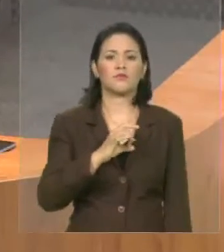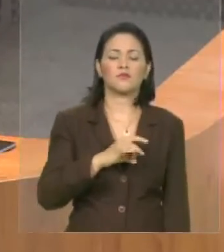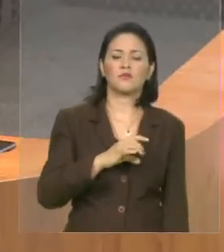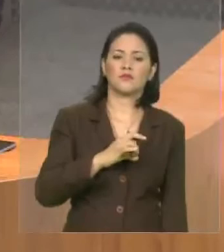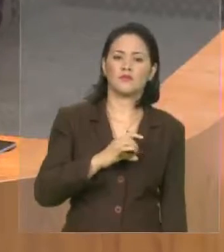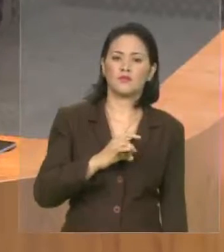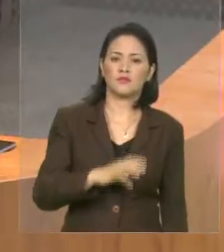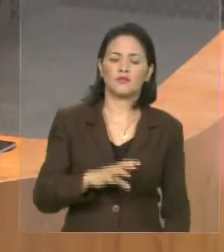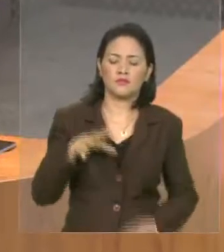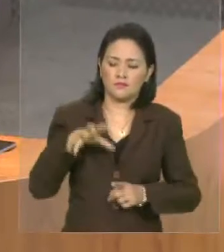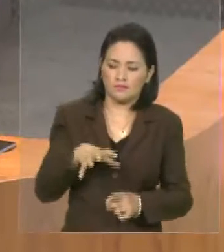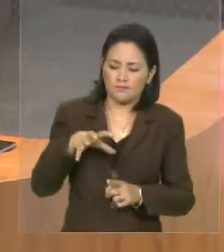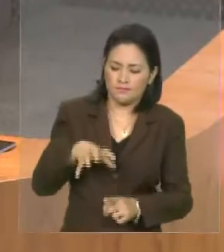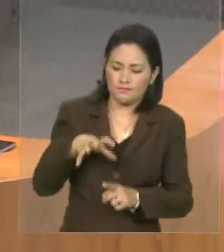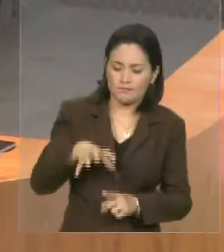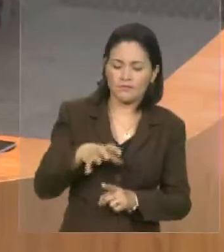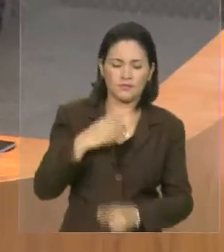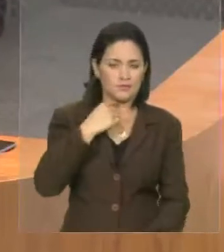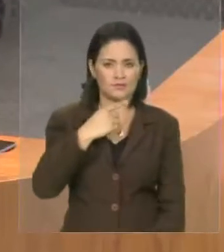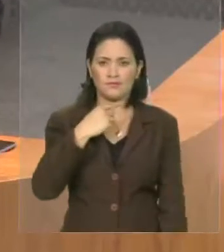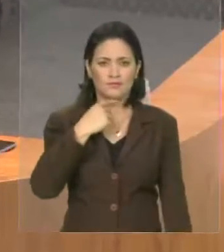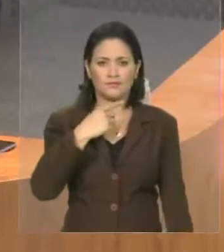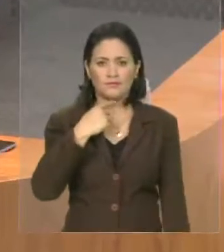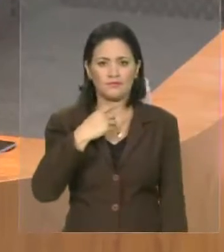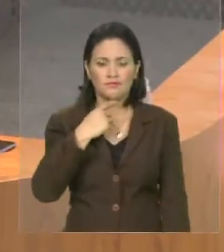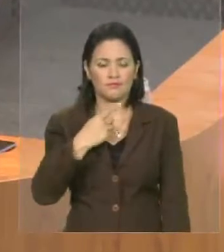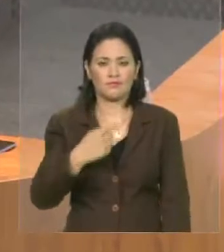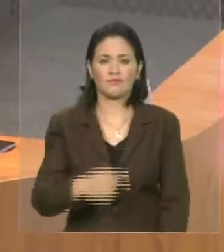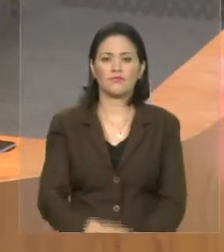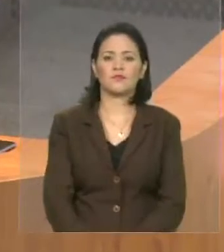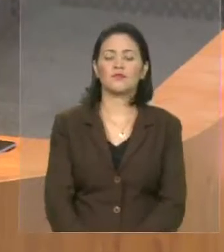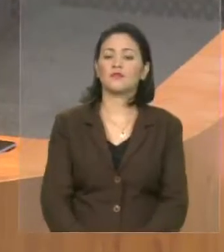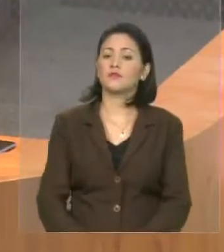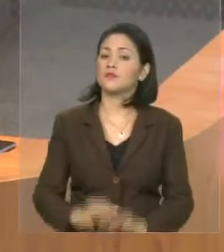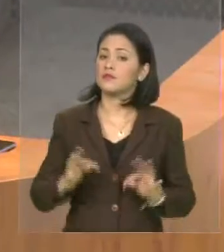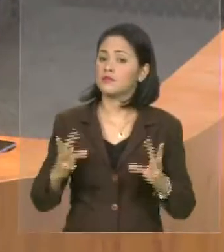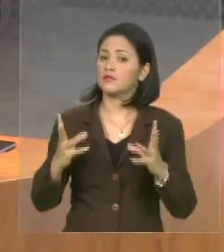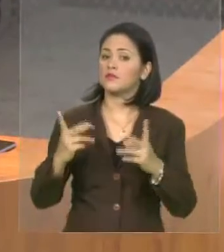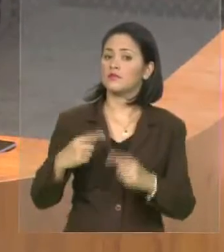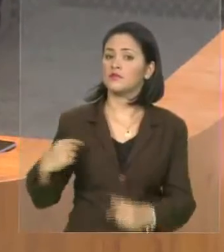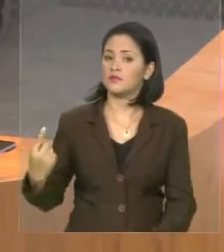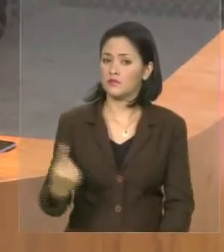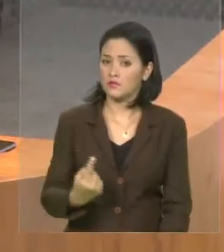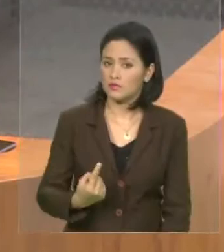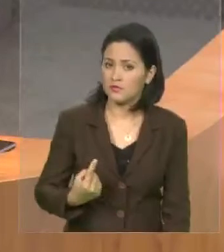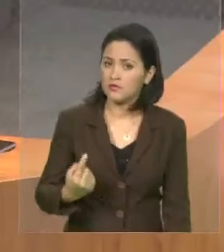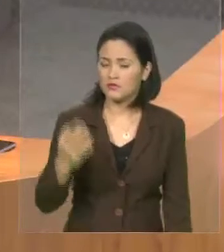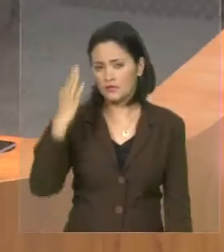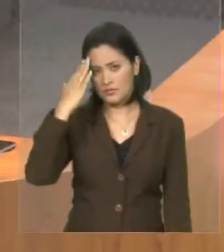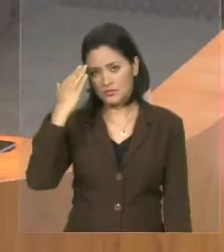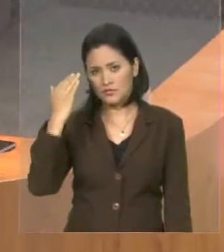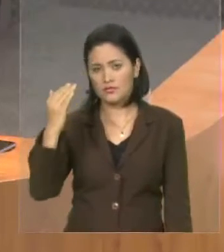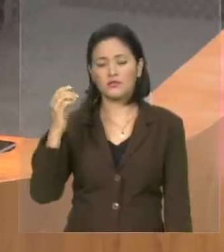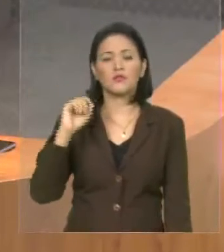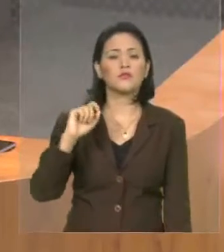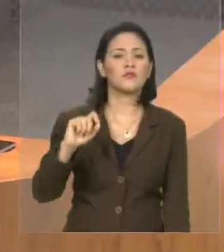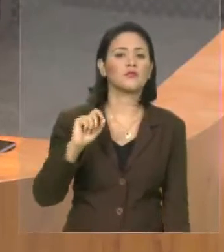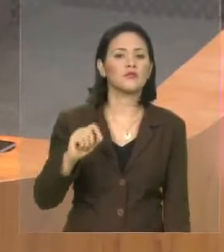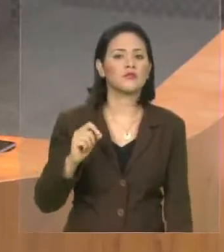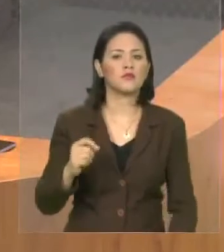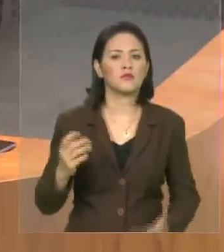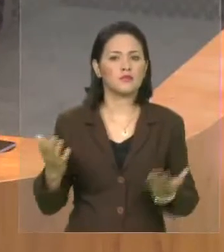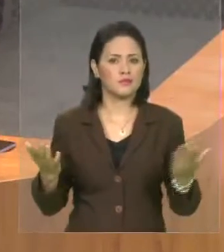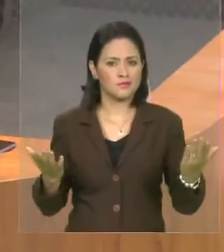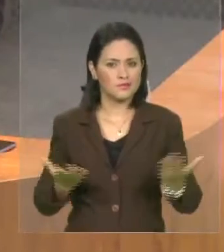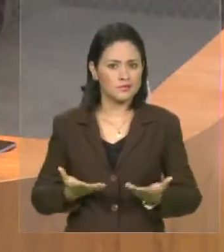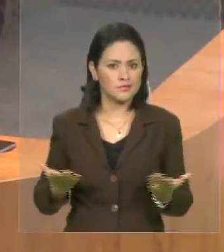nos amedrontem. A gente sabe, todos nós sabemos, que hoje os leões estão rugindo mais